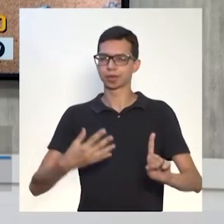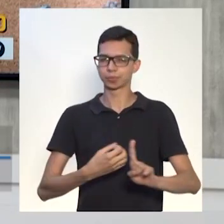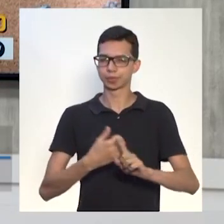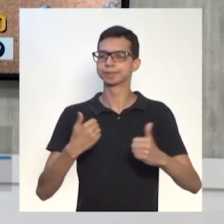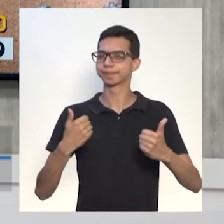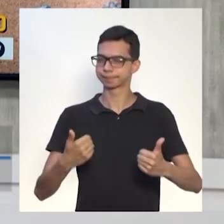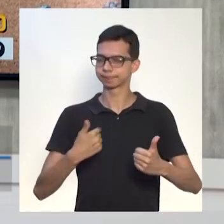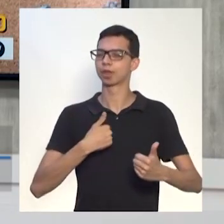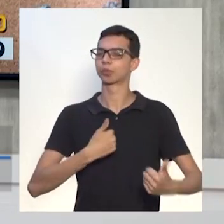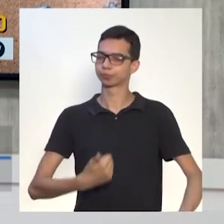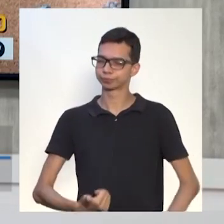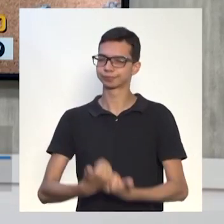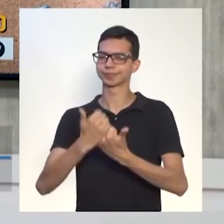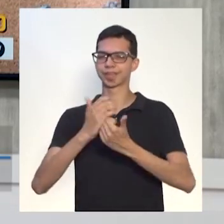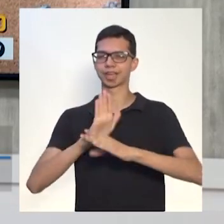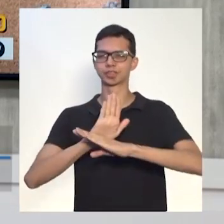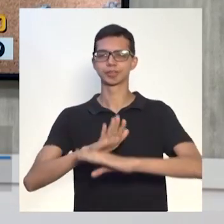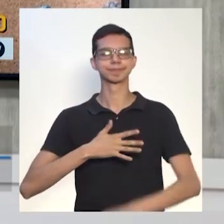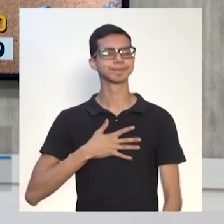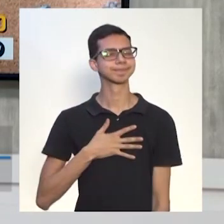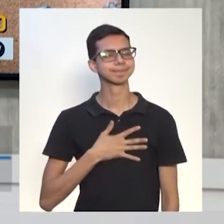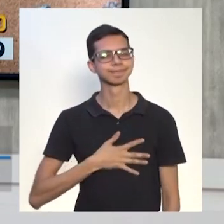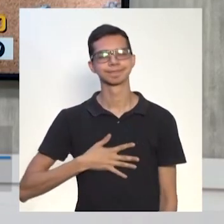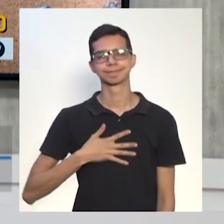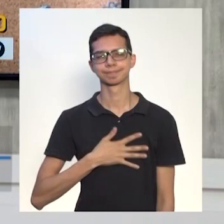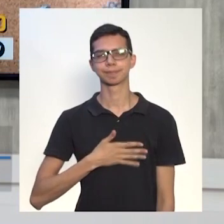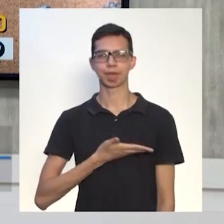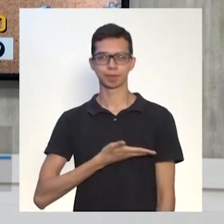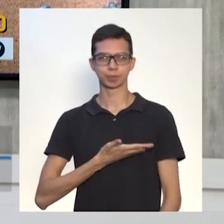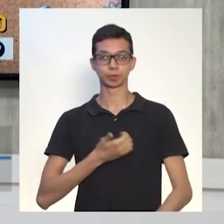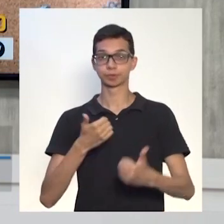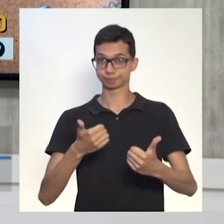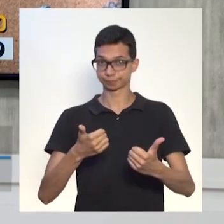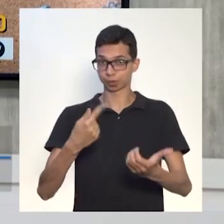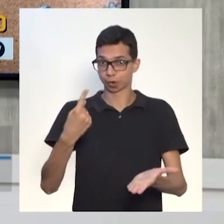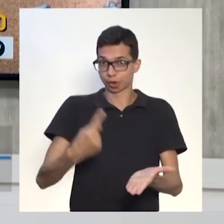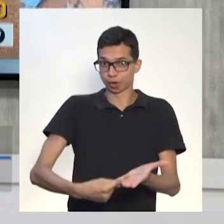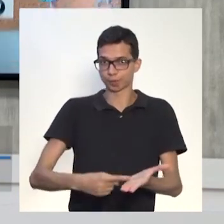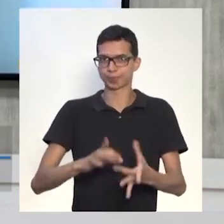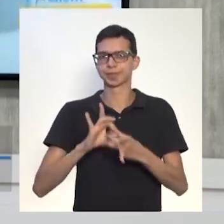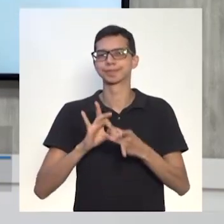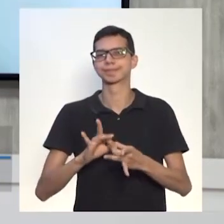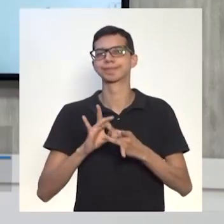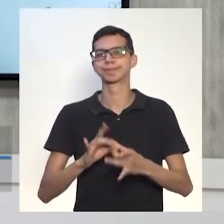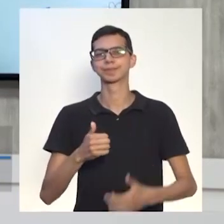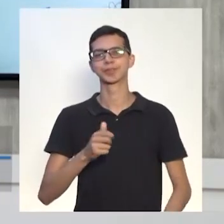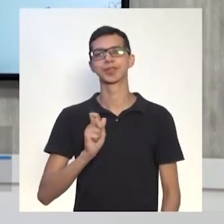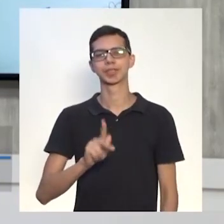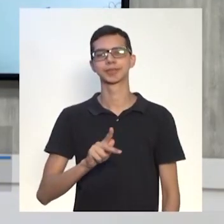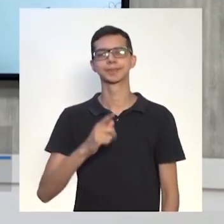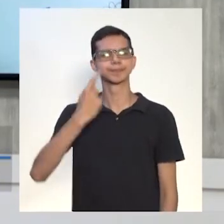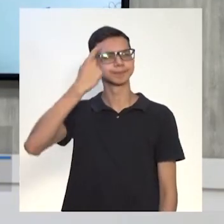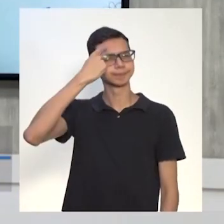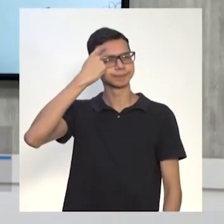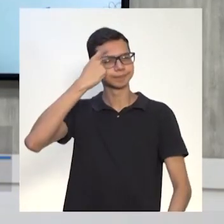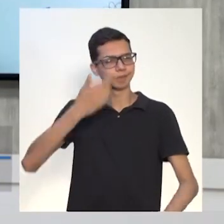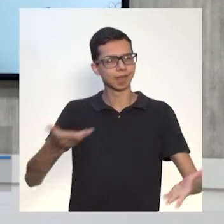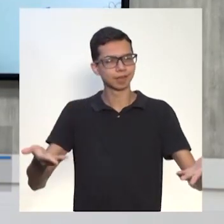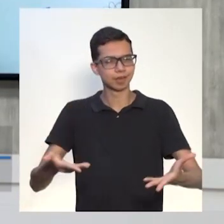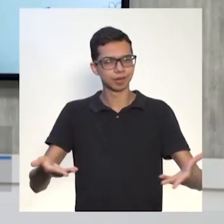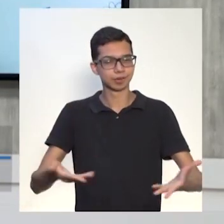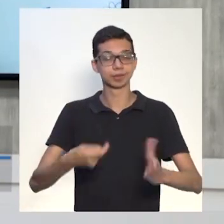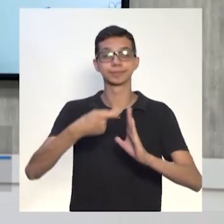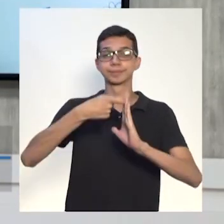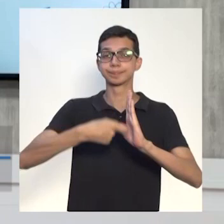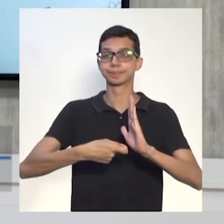ajudar vocês, vai ser um prazer imenso a gente fazer amizade. Combinado? Olha só, então, vamos pensar sobre os